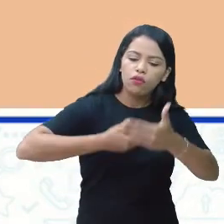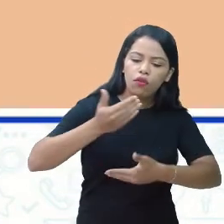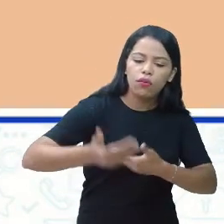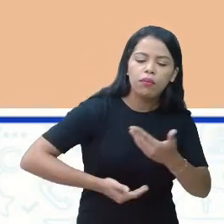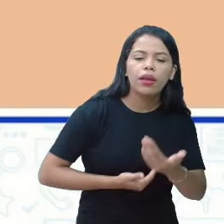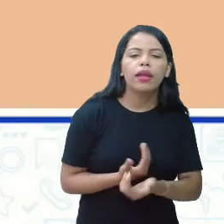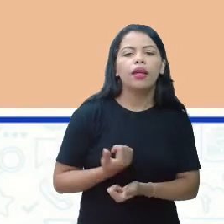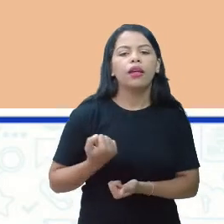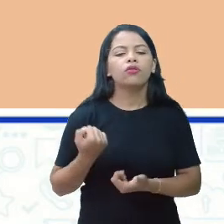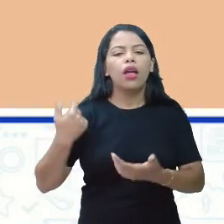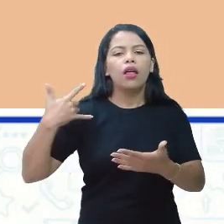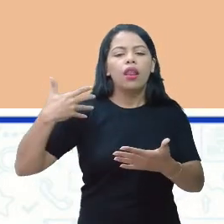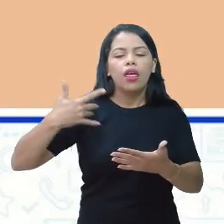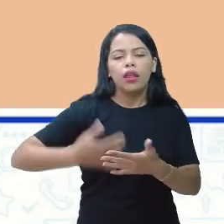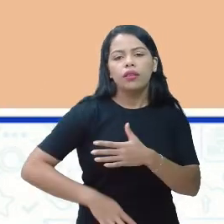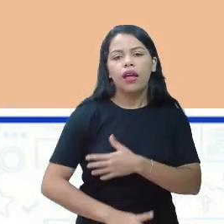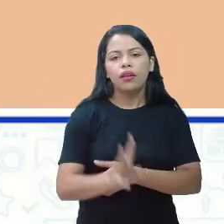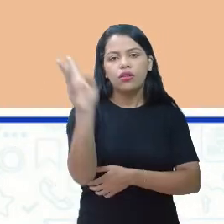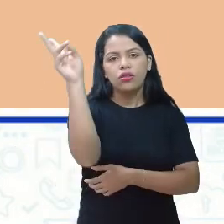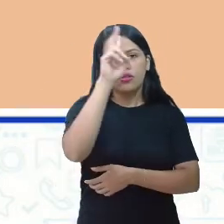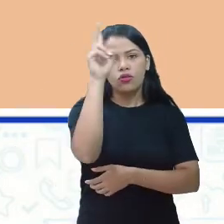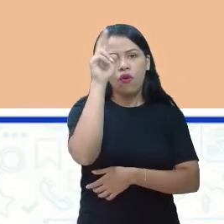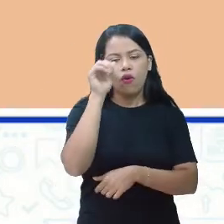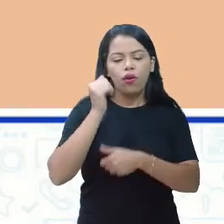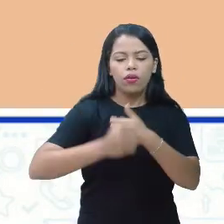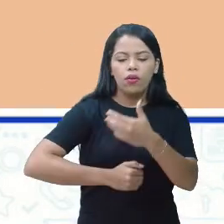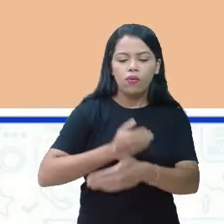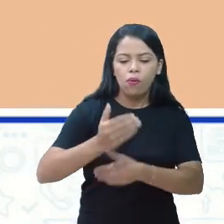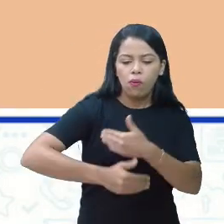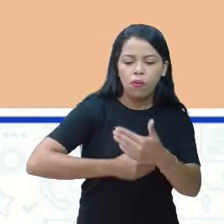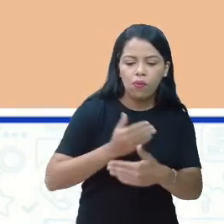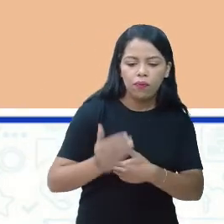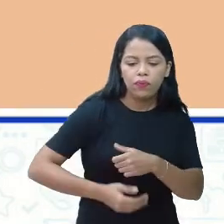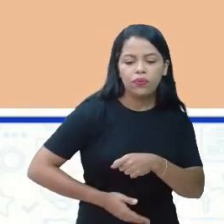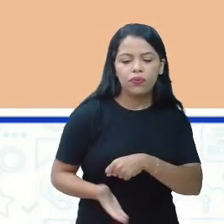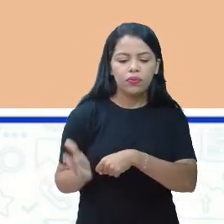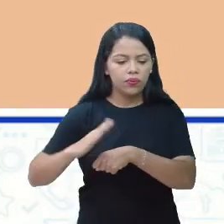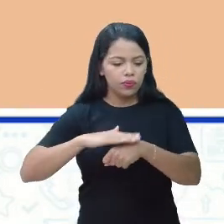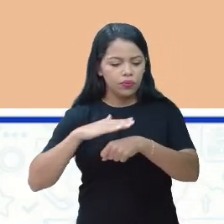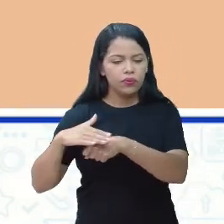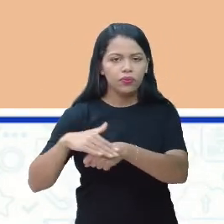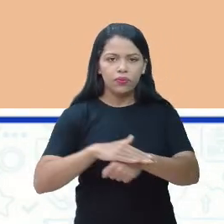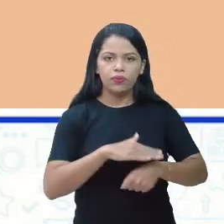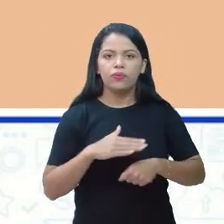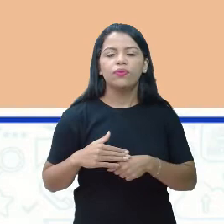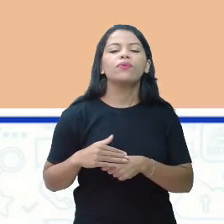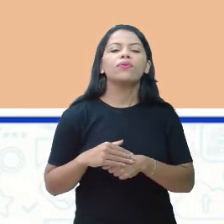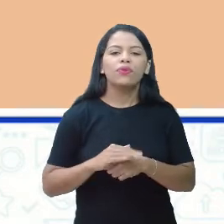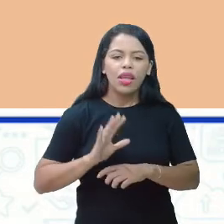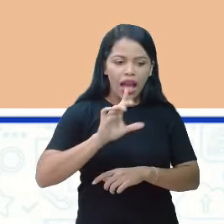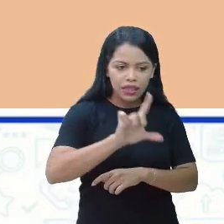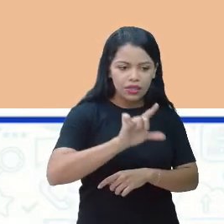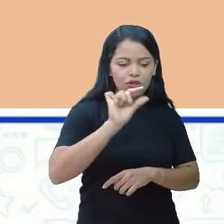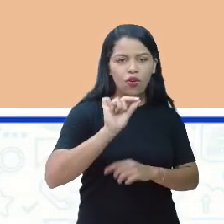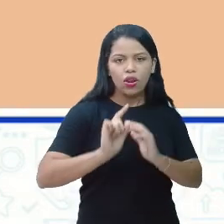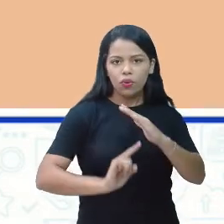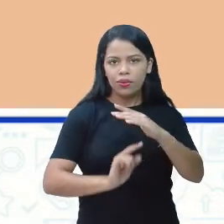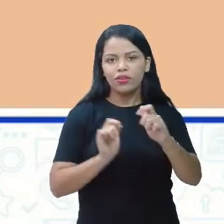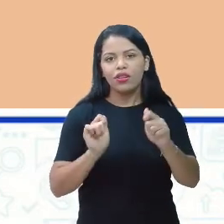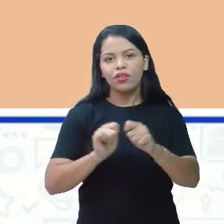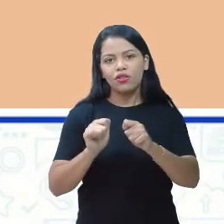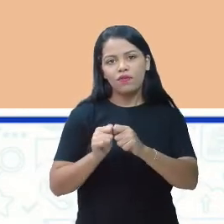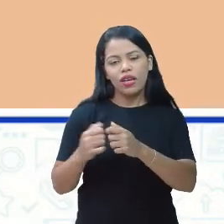história, o movimento, as ações, escolhas, complicações vividas